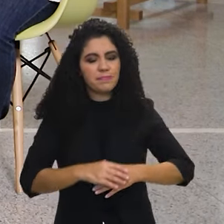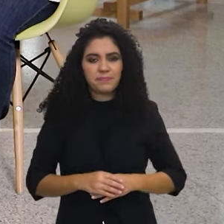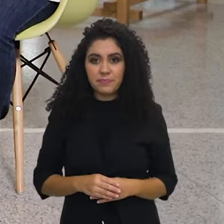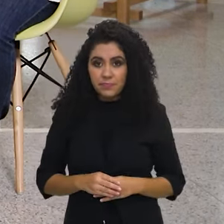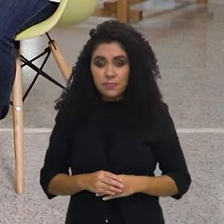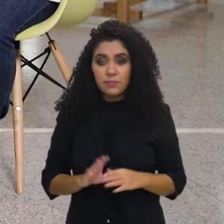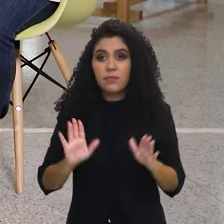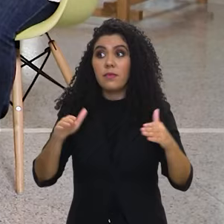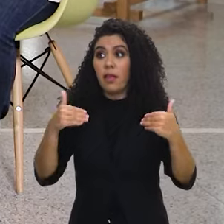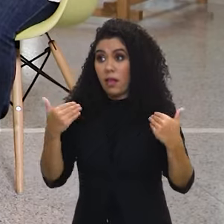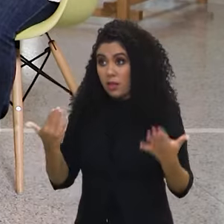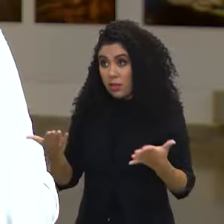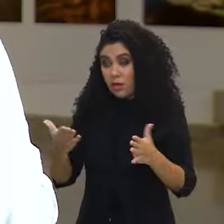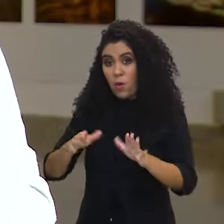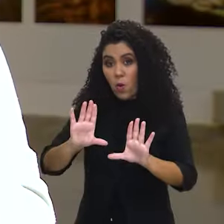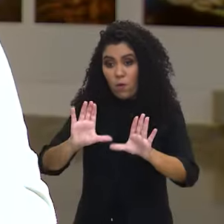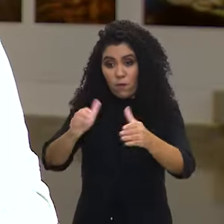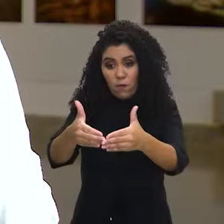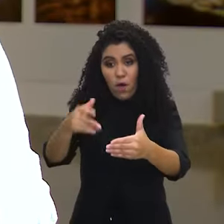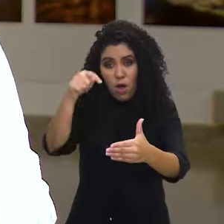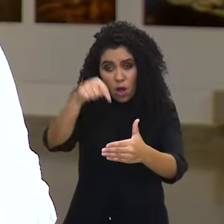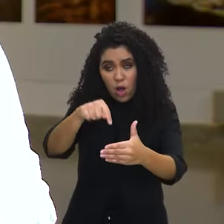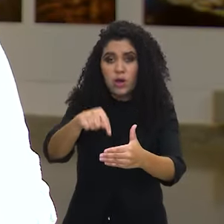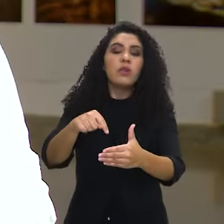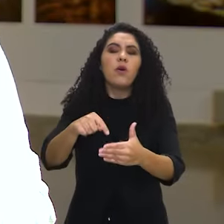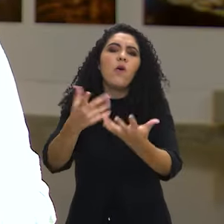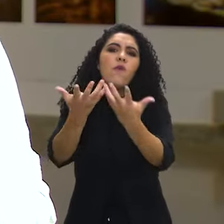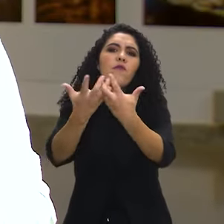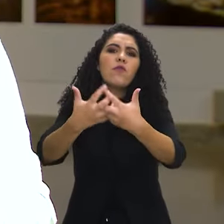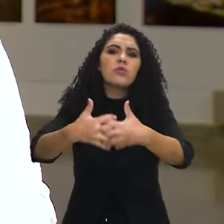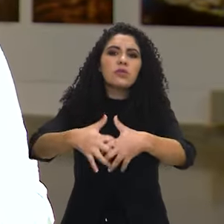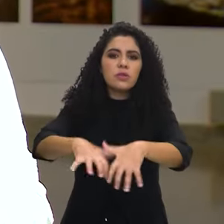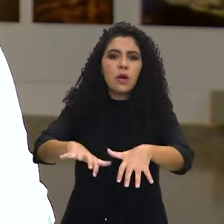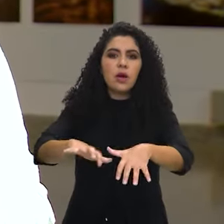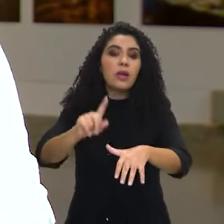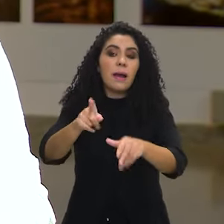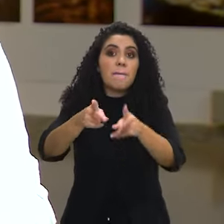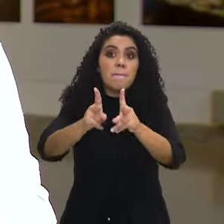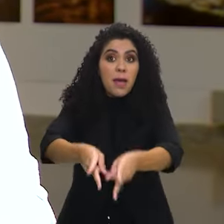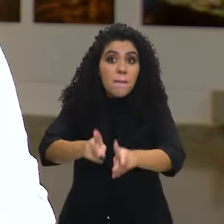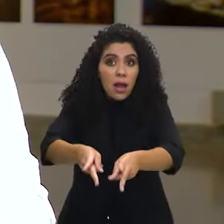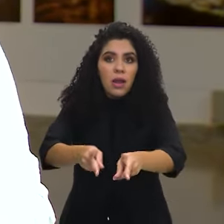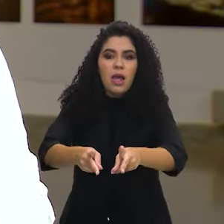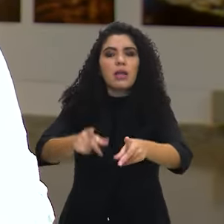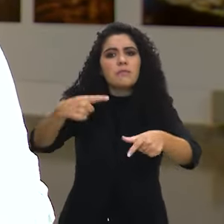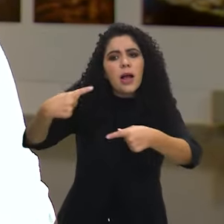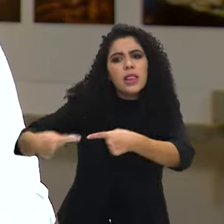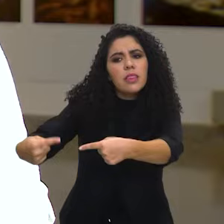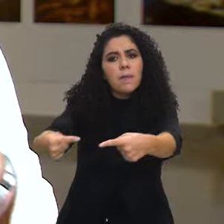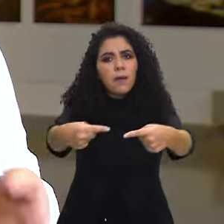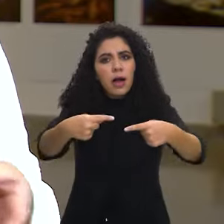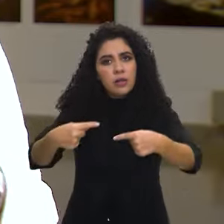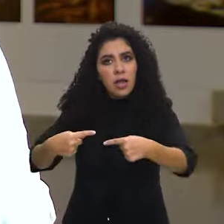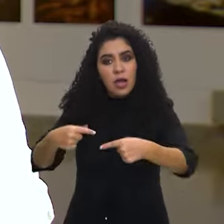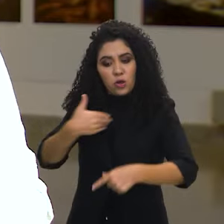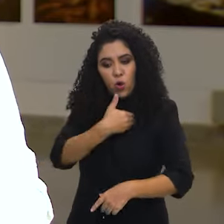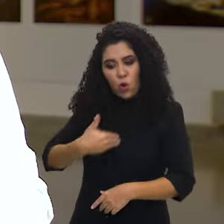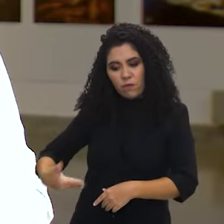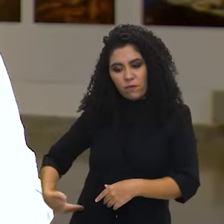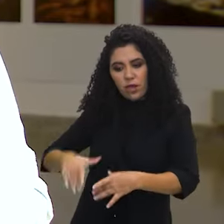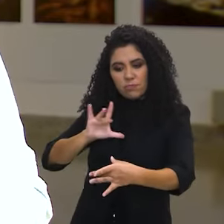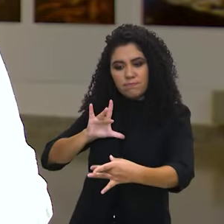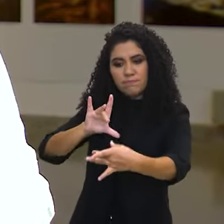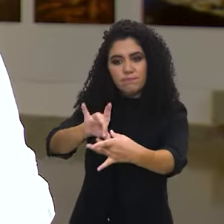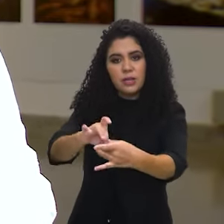mulheres na verdade os fóruns eles funcionam como um fórum permanente de debate entre a sociedade e o